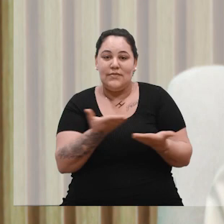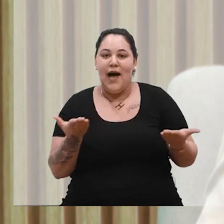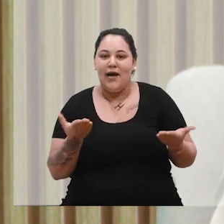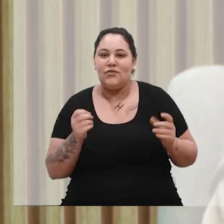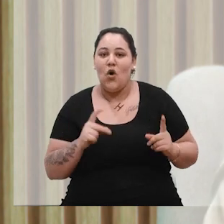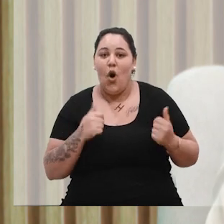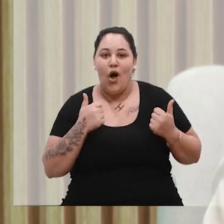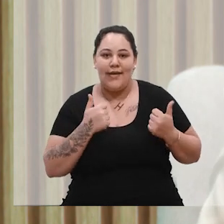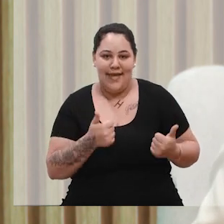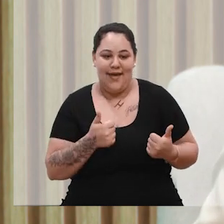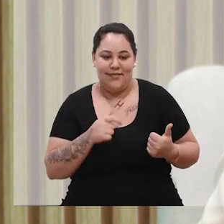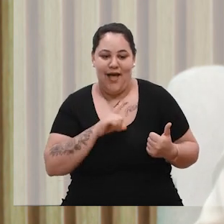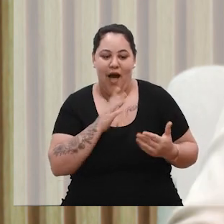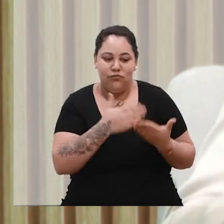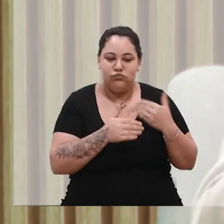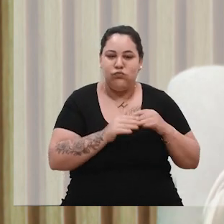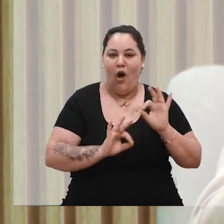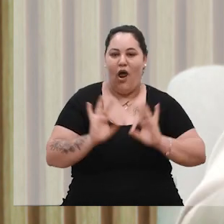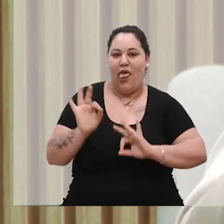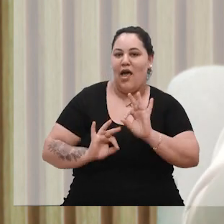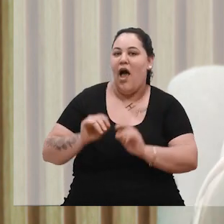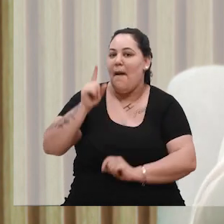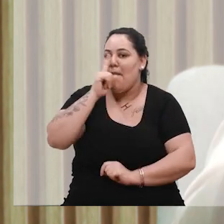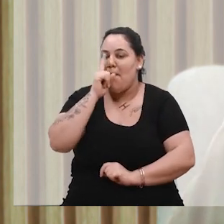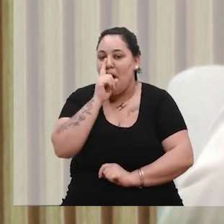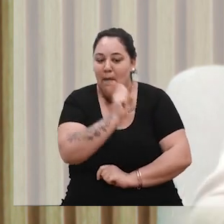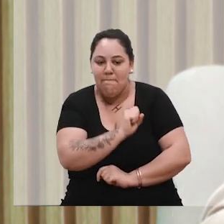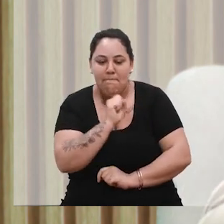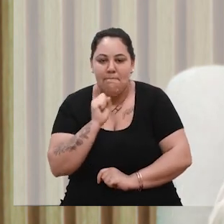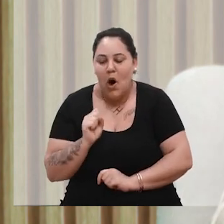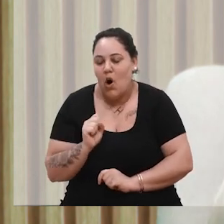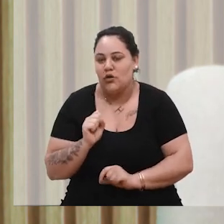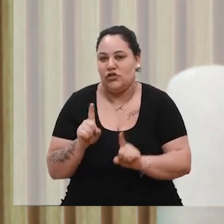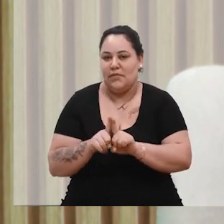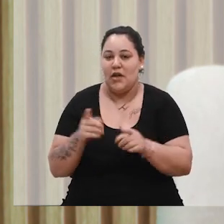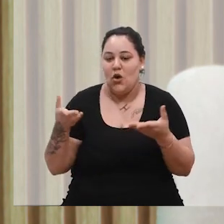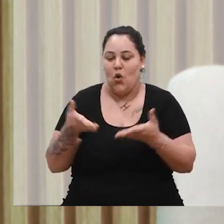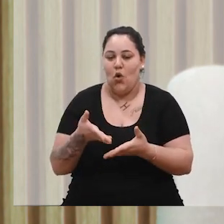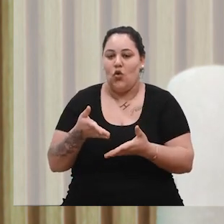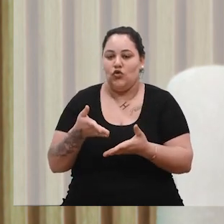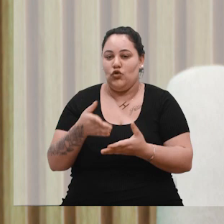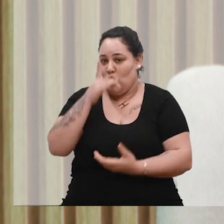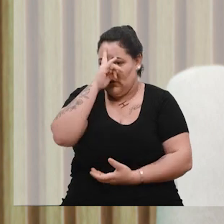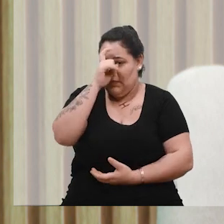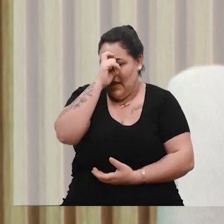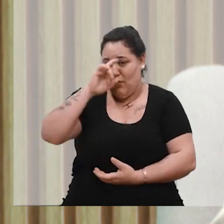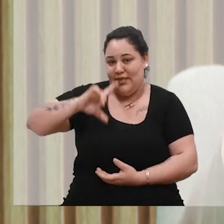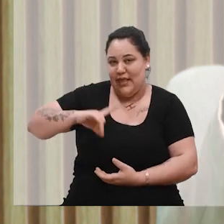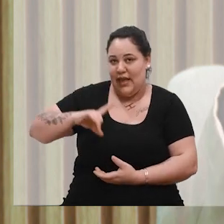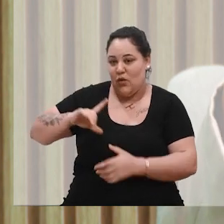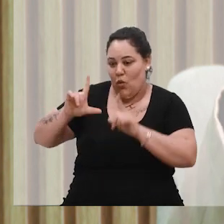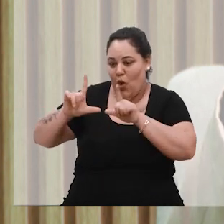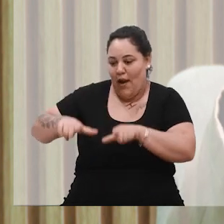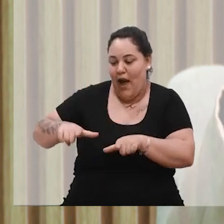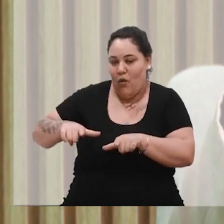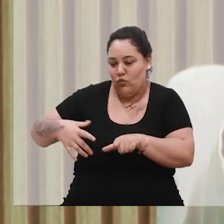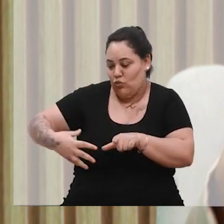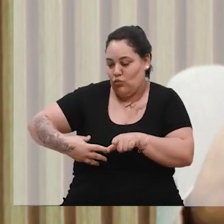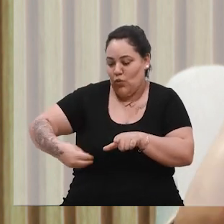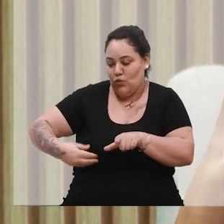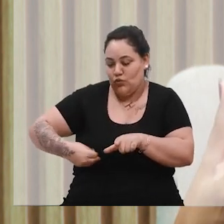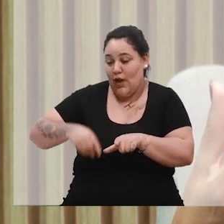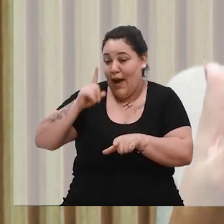espaço, tem essa linha preparada, né, onde as mães poderão, porque hoje os hospitais têm o seu lactário, né, que é o que a gente falou, a mãe pode